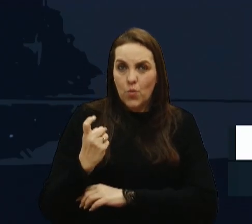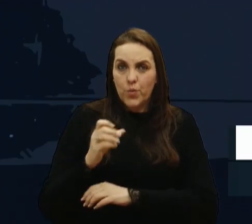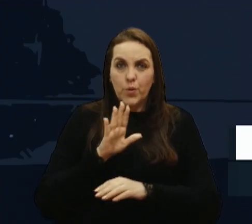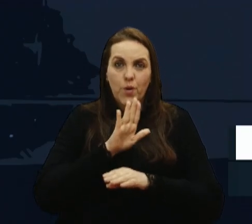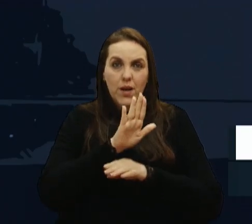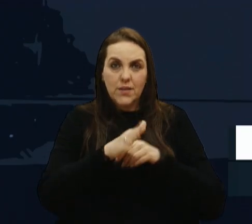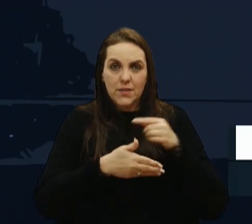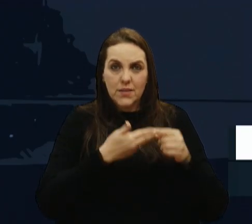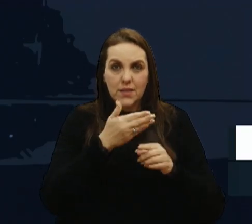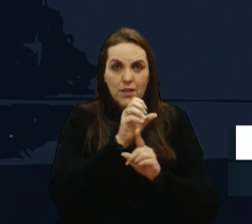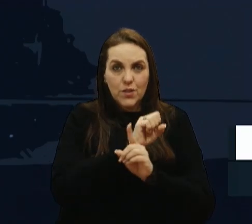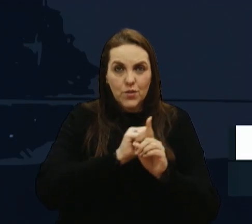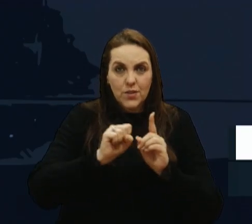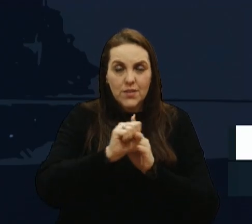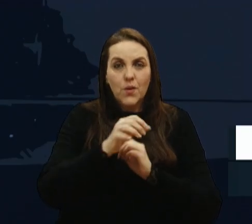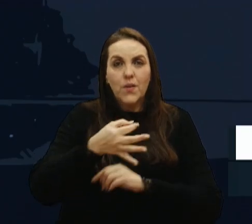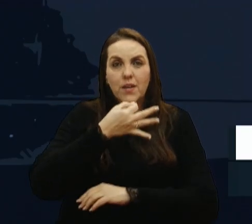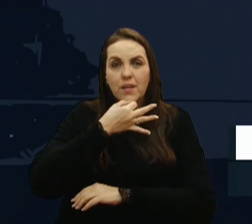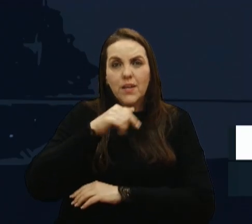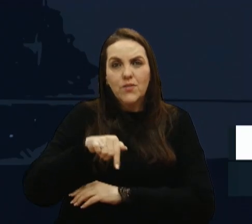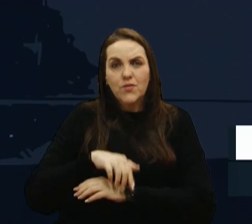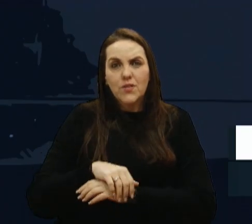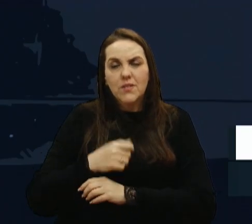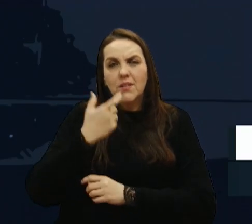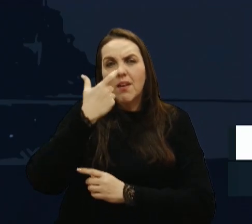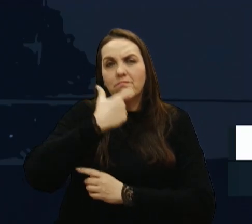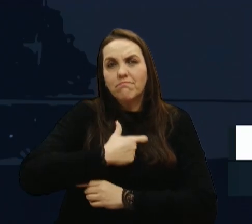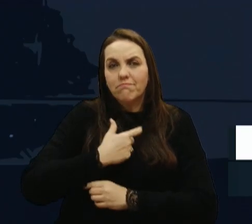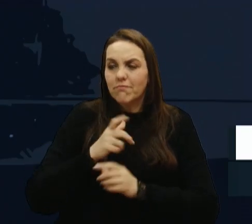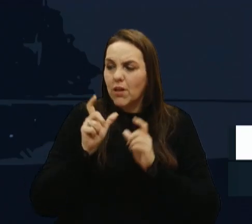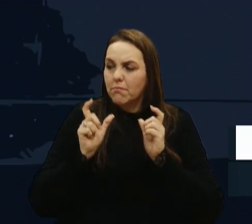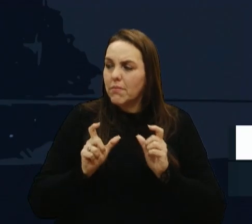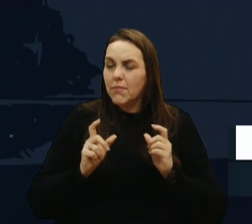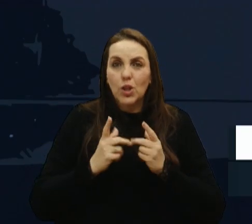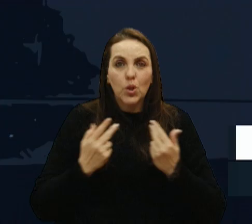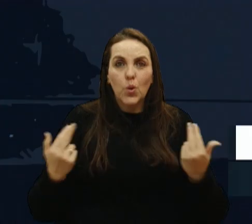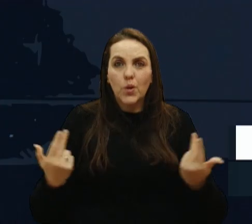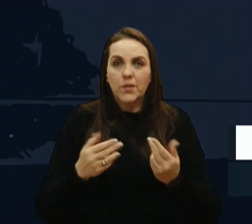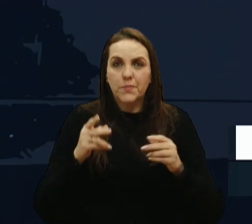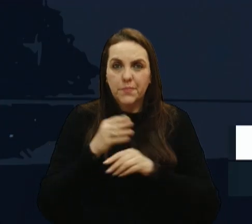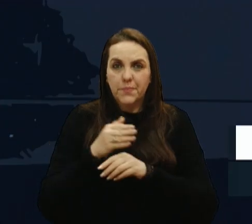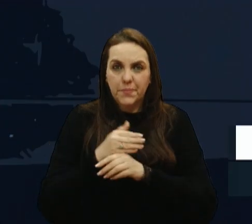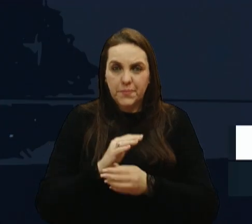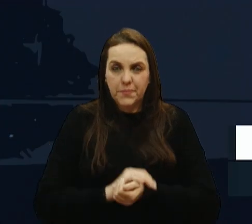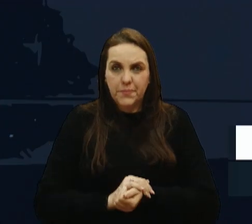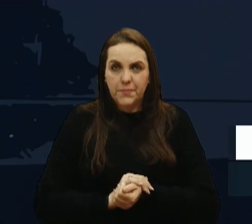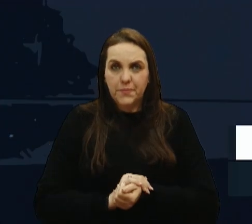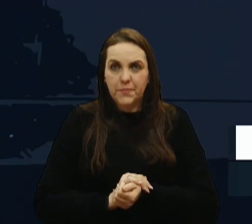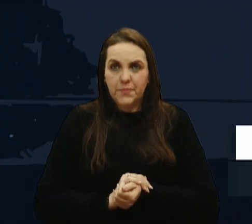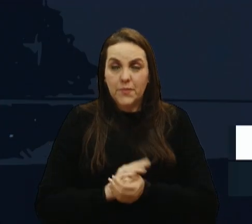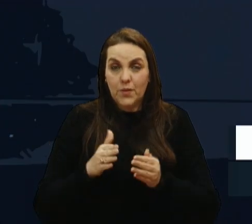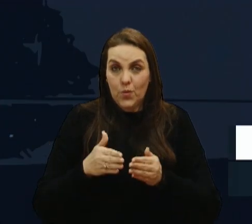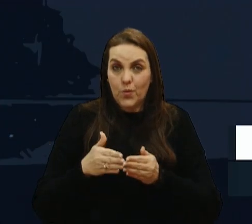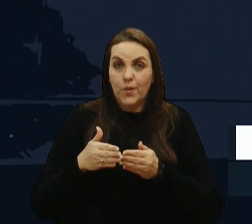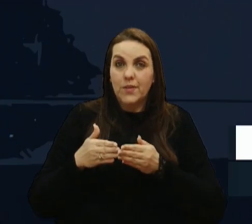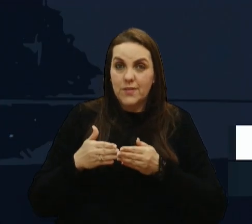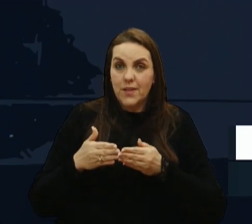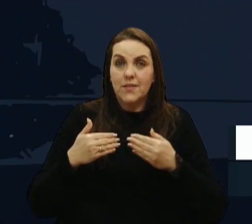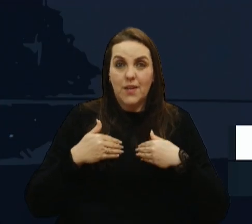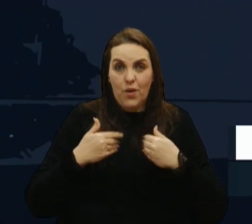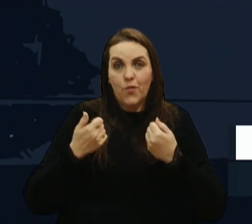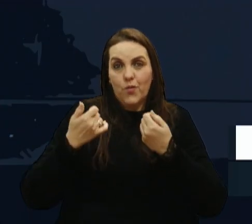SUAS, e quem somos nós. Se me permitem, eu vou partir do princípio